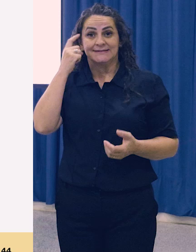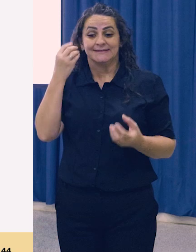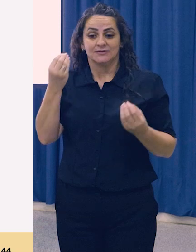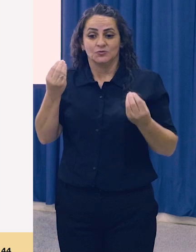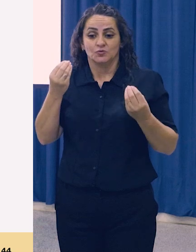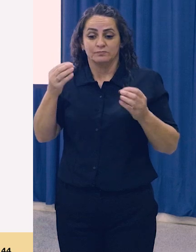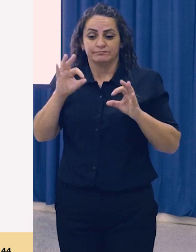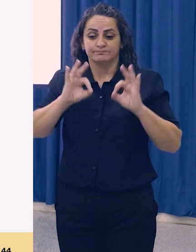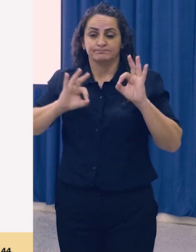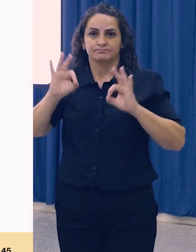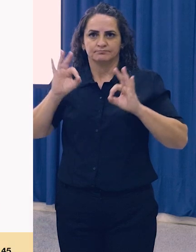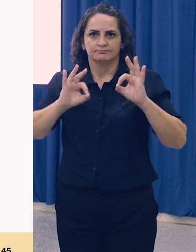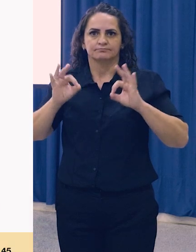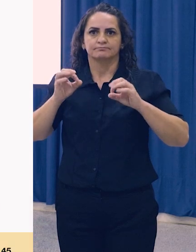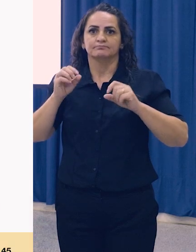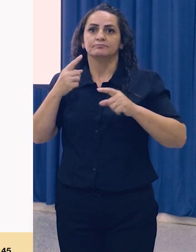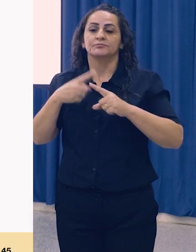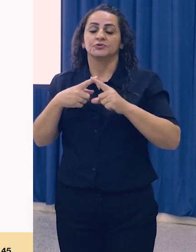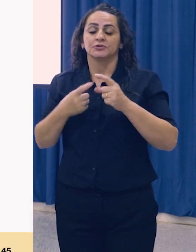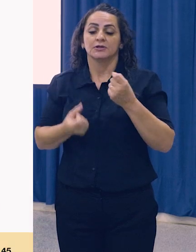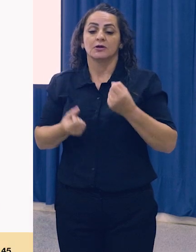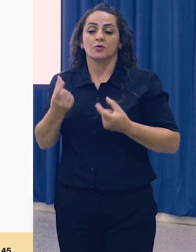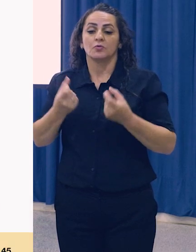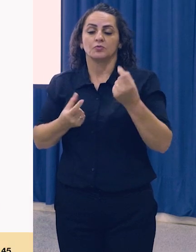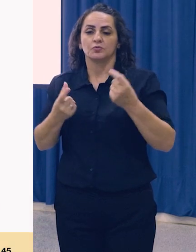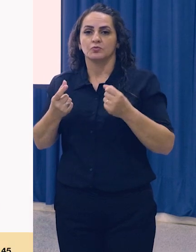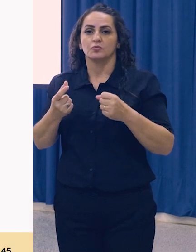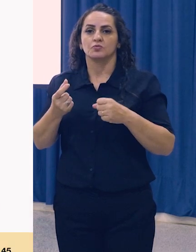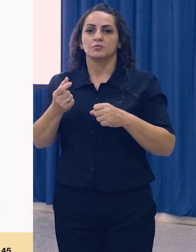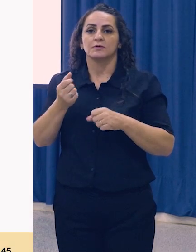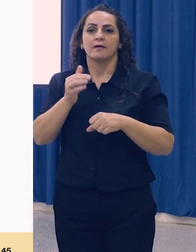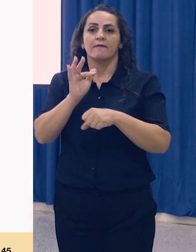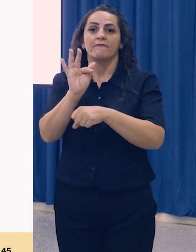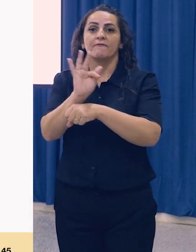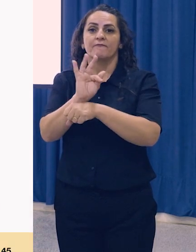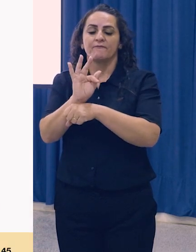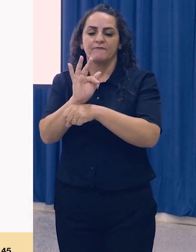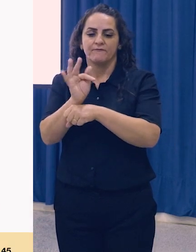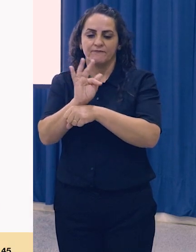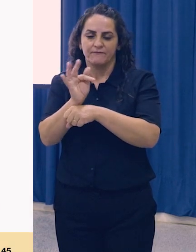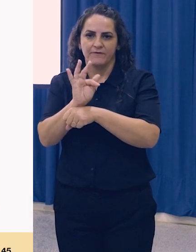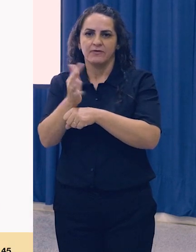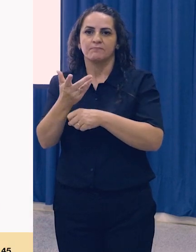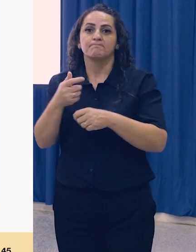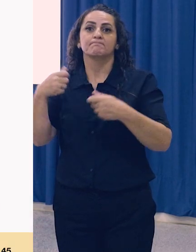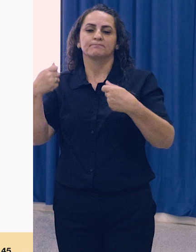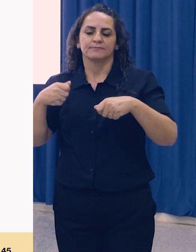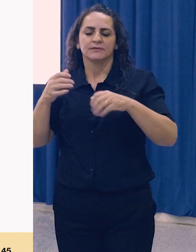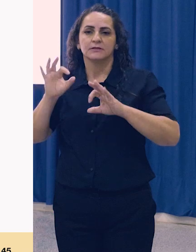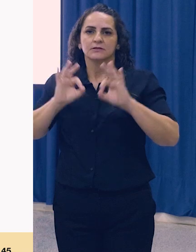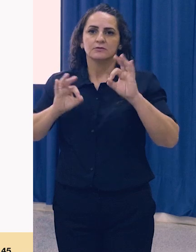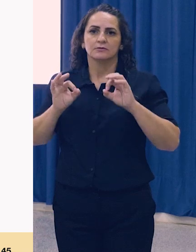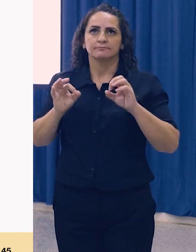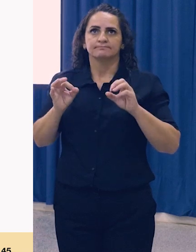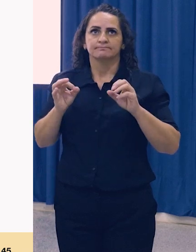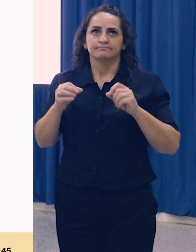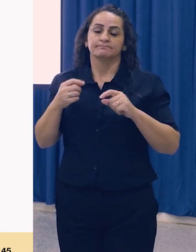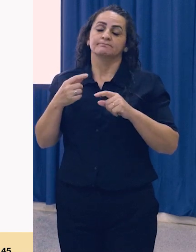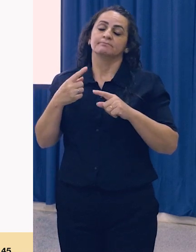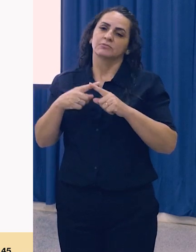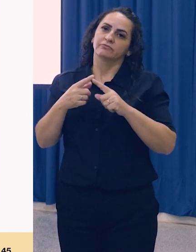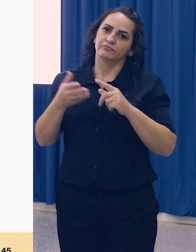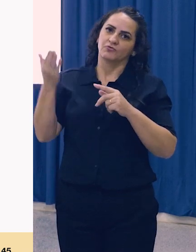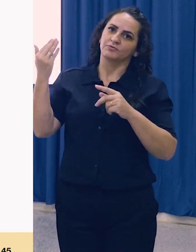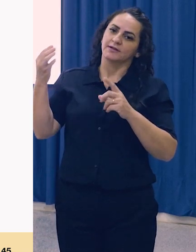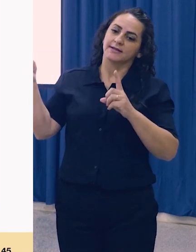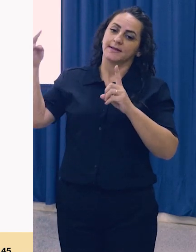ineditismo. Alguns filmes, eles precisam disso. Então, novamente, aqui volta para a questão das metas. Se eu quero que o meu filme passe por